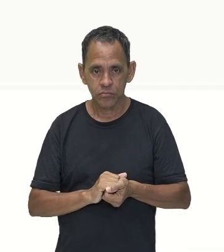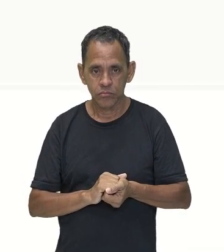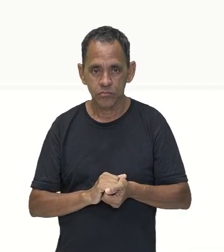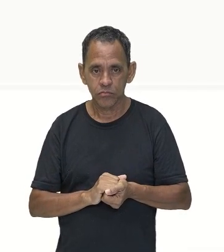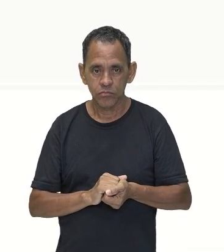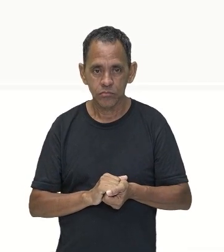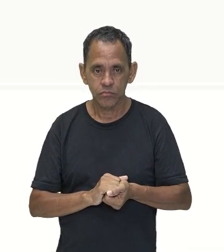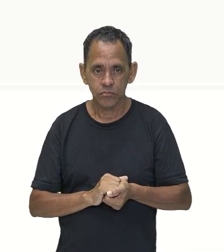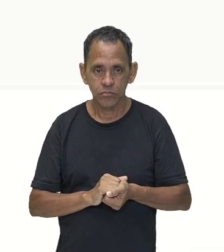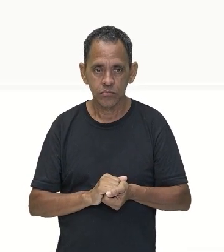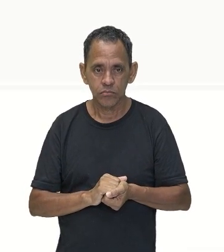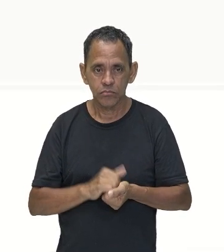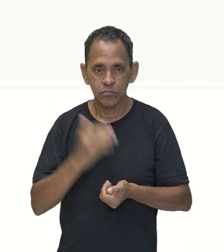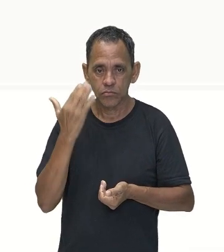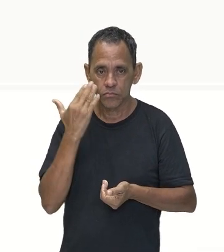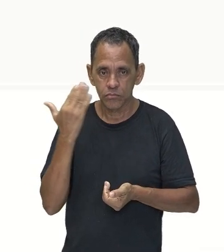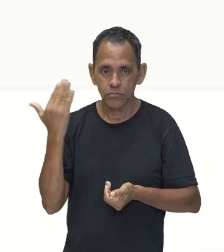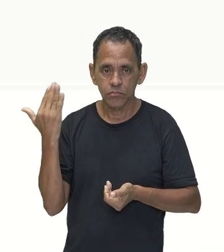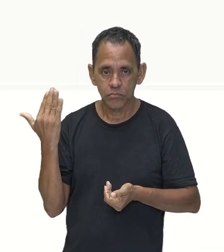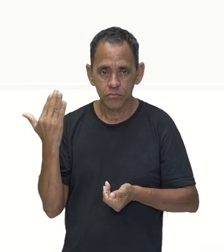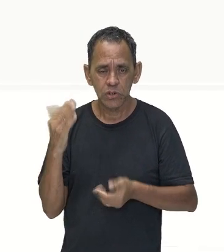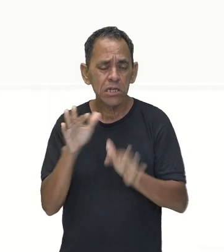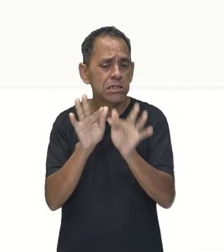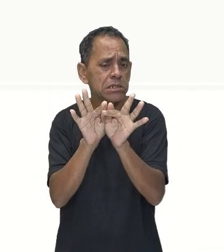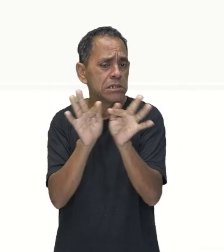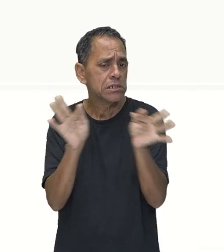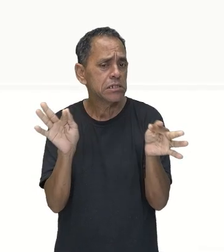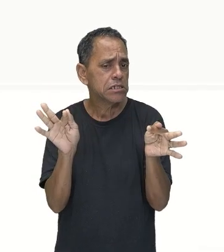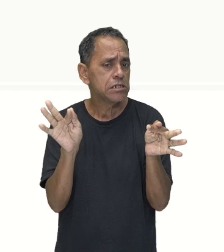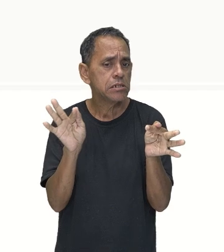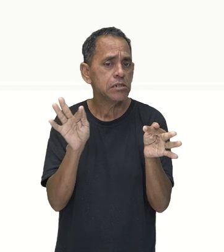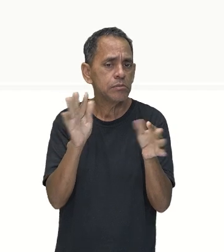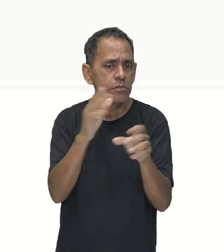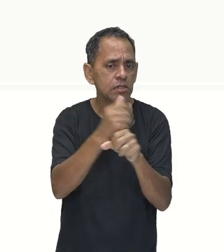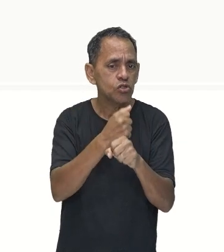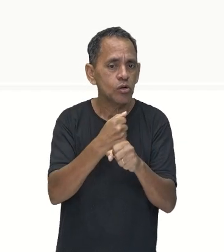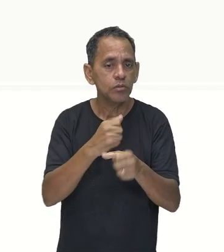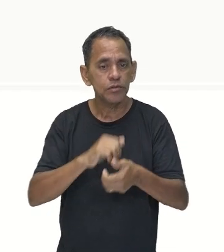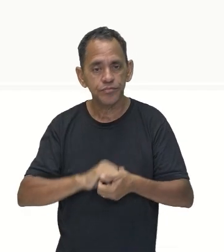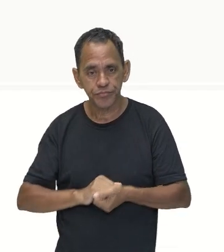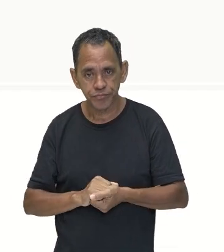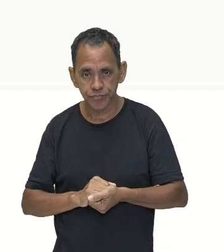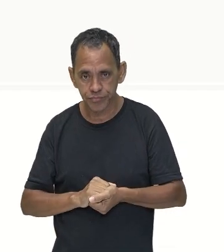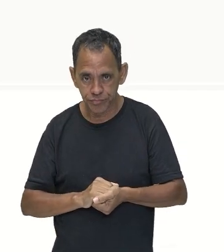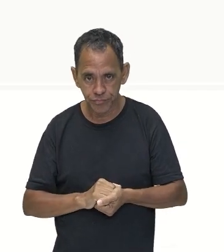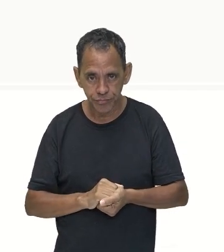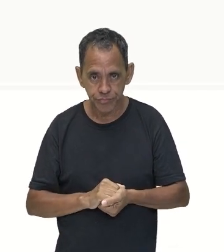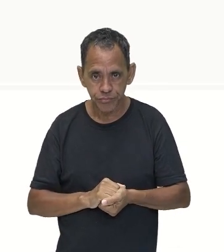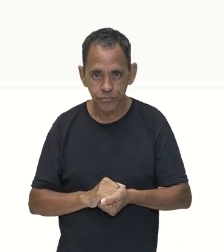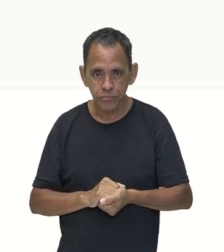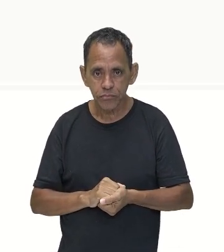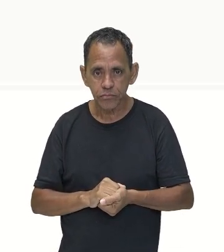Fazemos a conta aqui, uma conta bem simples de ser feita. Então, o nosso trabalho,